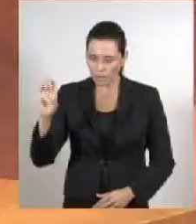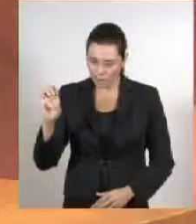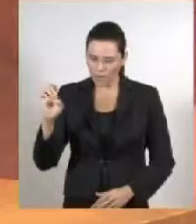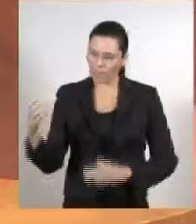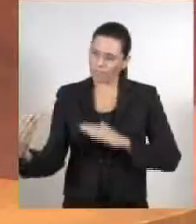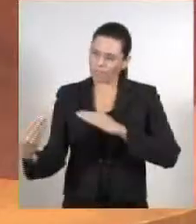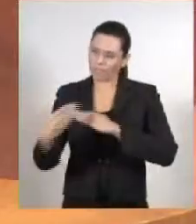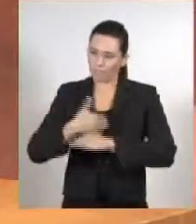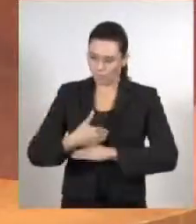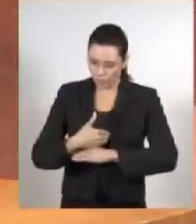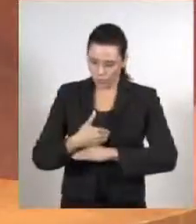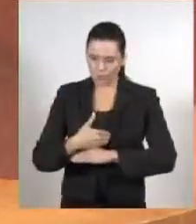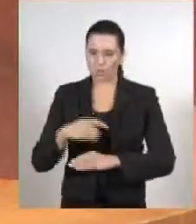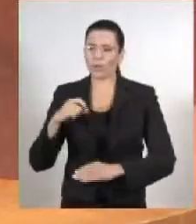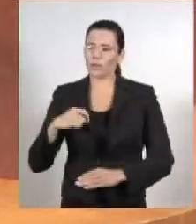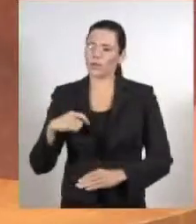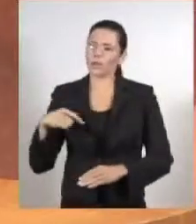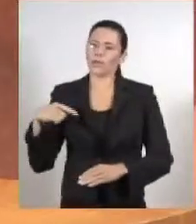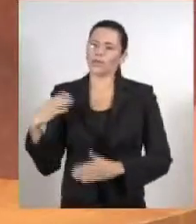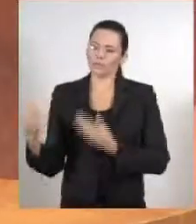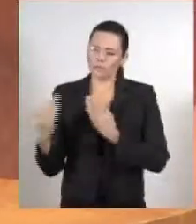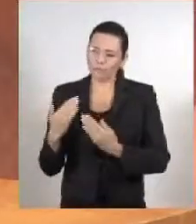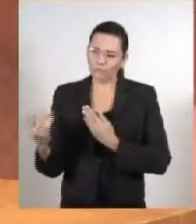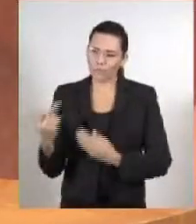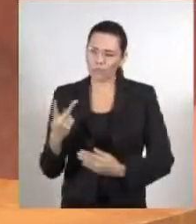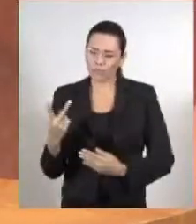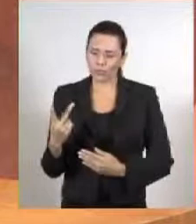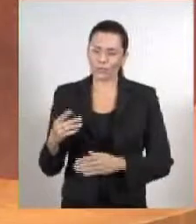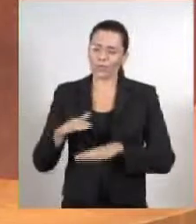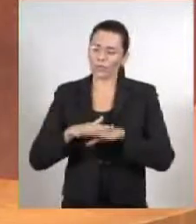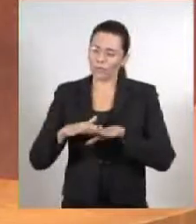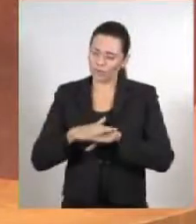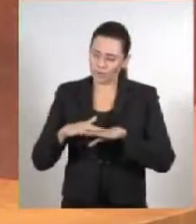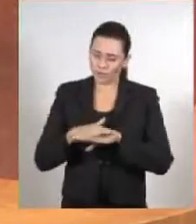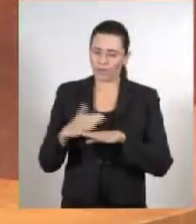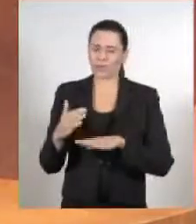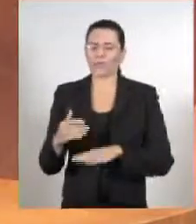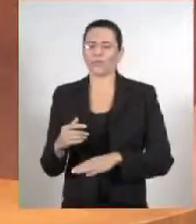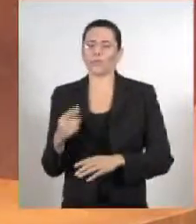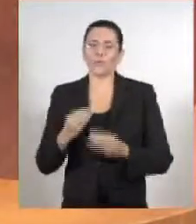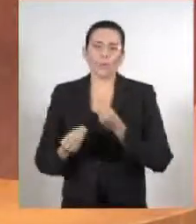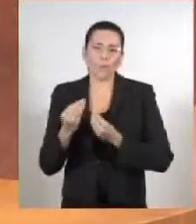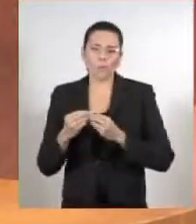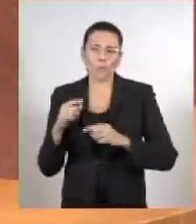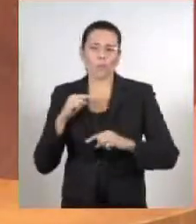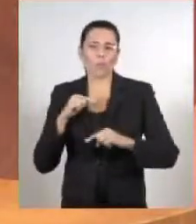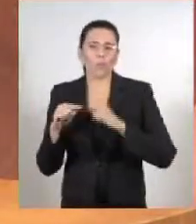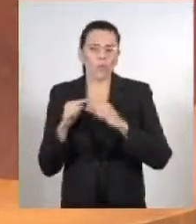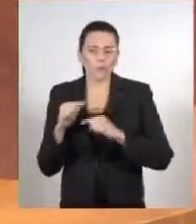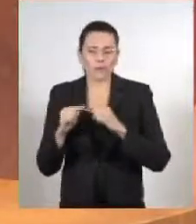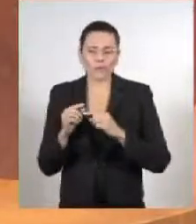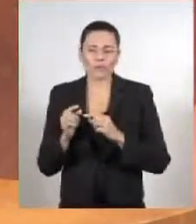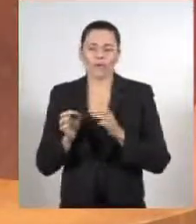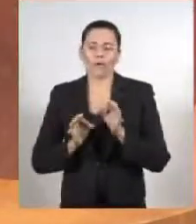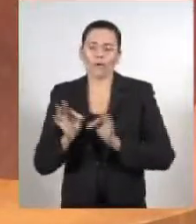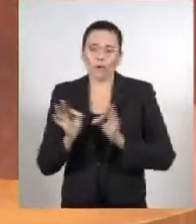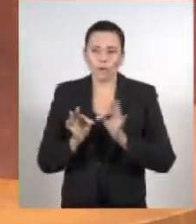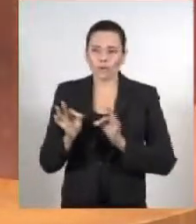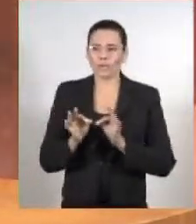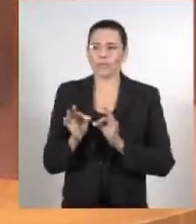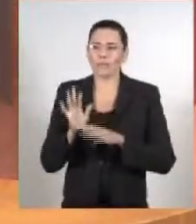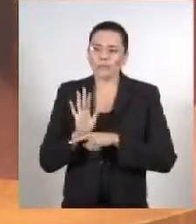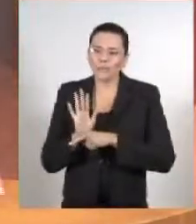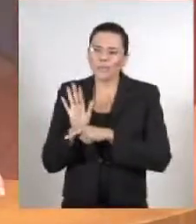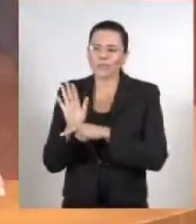públicas de apoio a micro e pequenas empresas, como também do fortalecimento do sistema econômico do Estado do Maranhão.